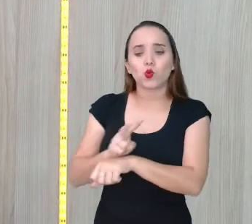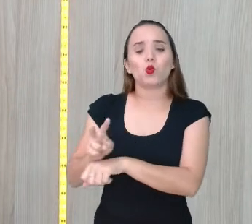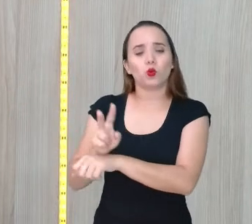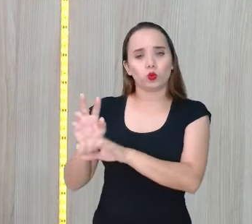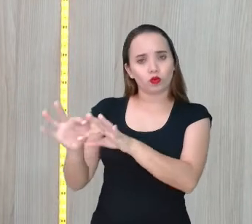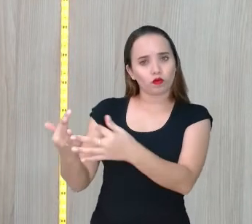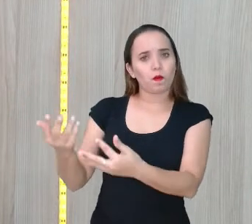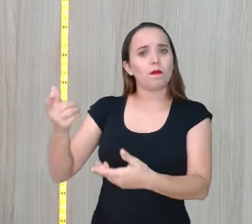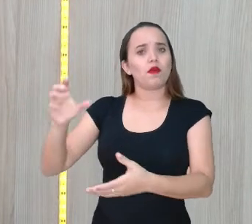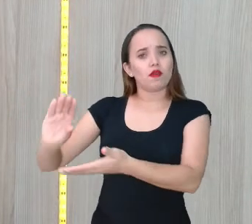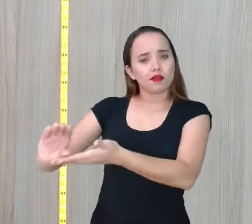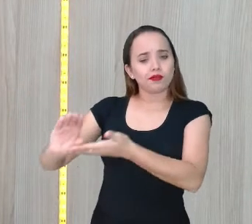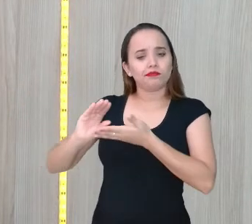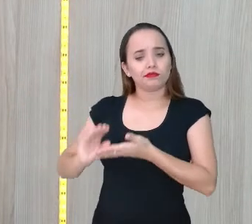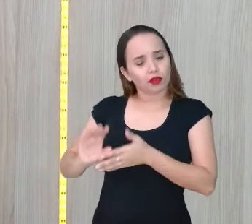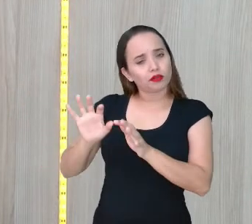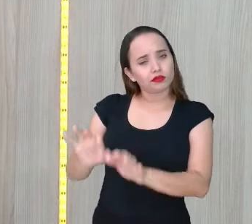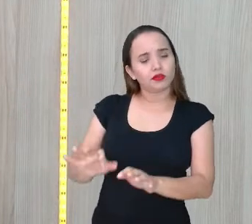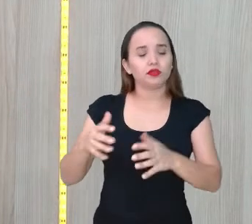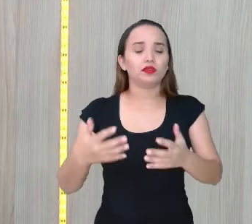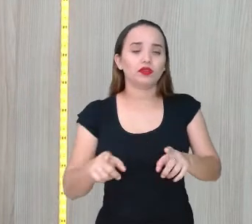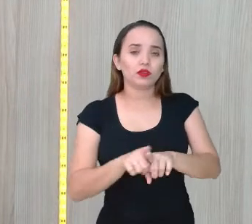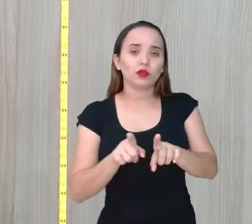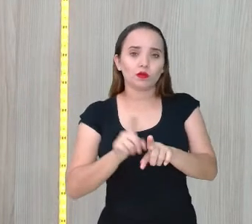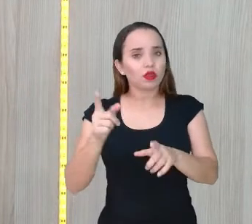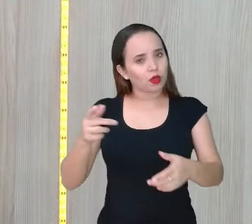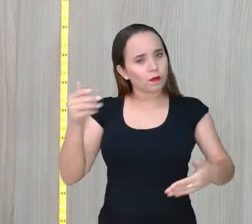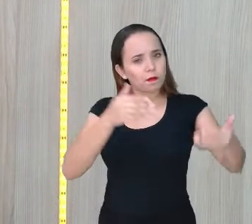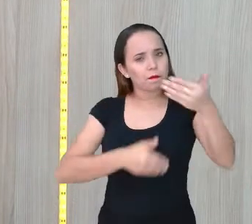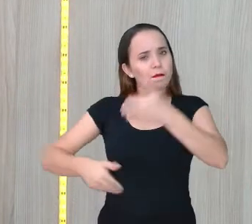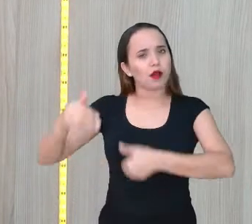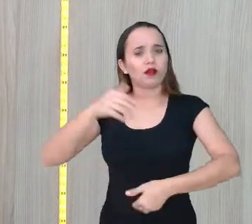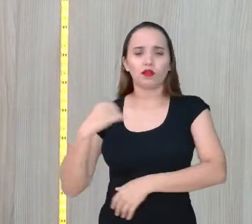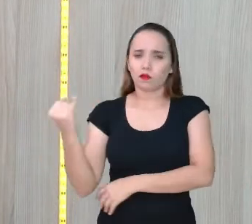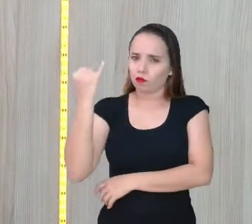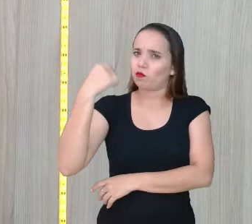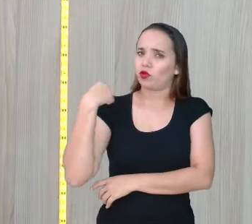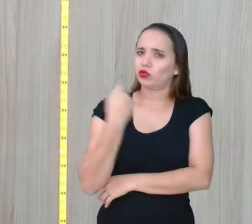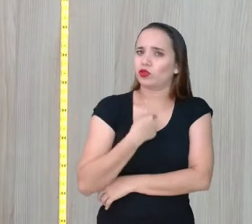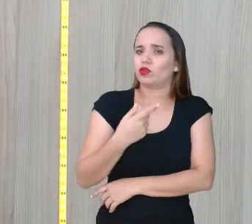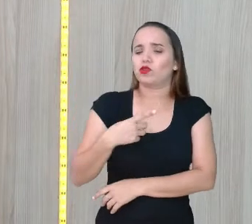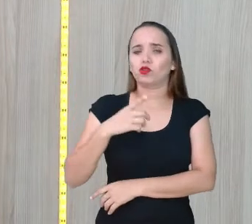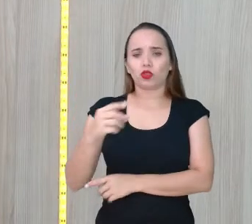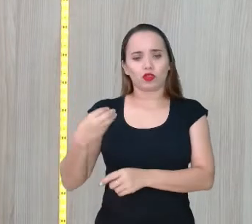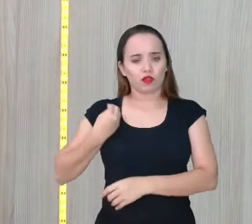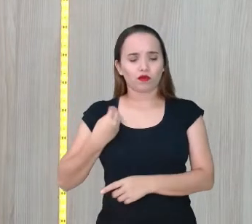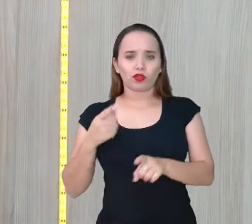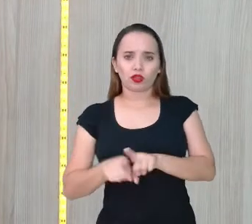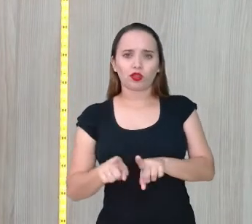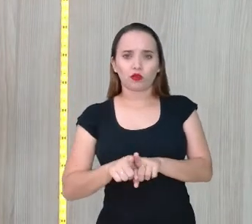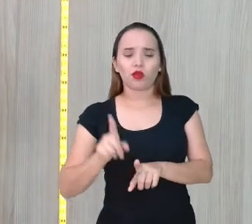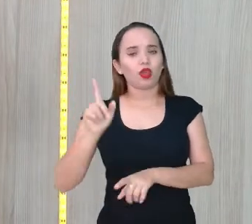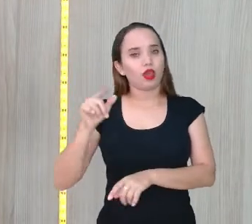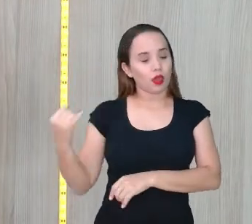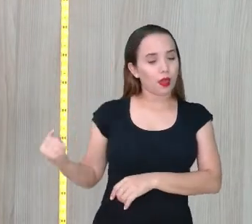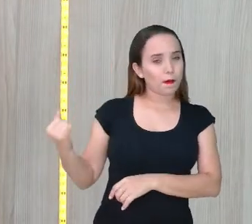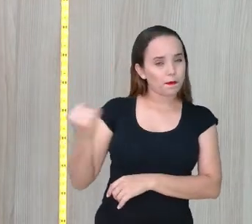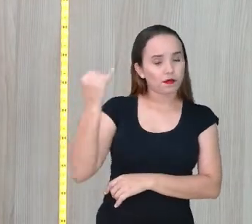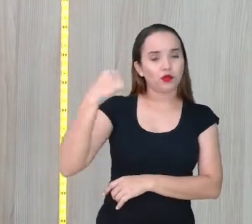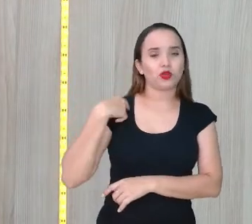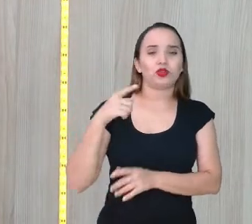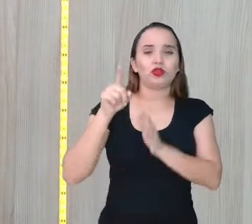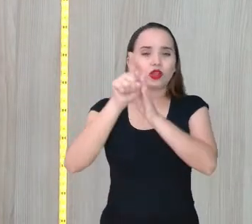da gente. Há Exatamente. pesquisas, né, inclusive nesses encontros que a gente escuta falar aí de G20, G8 e não sei o